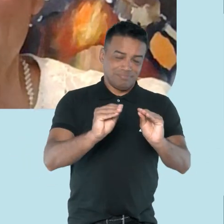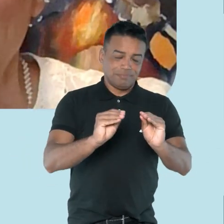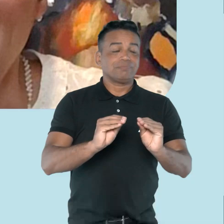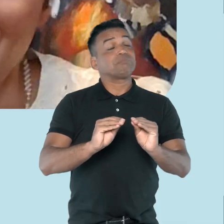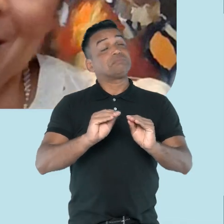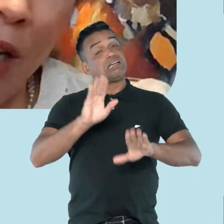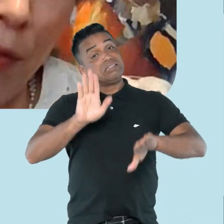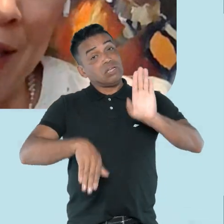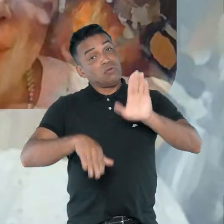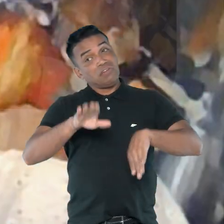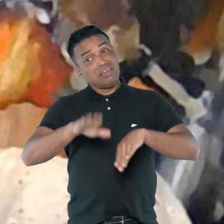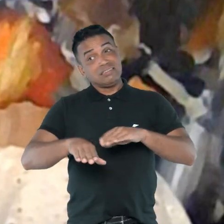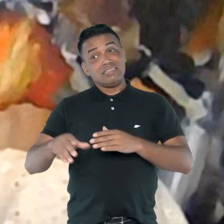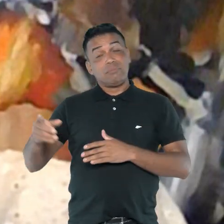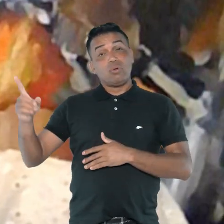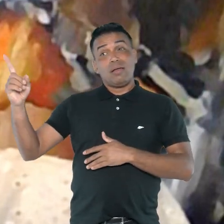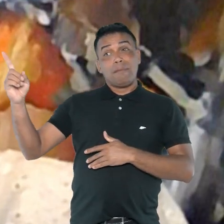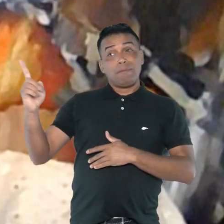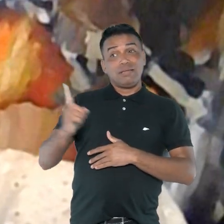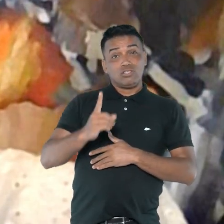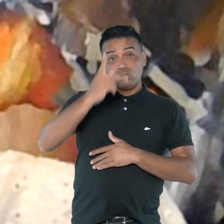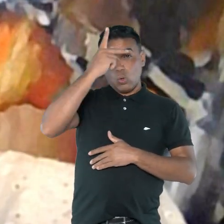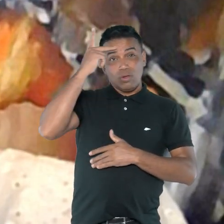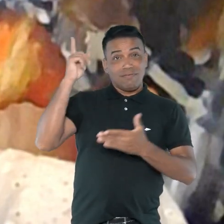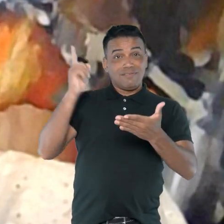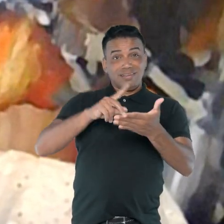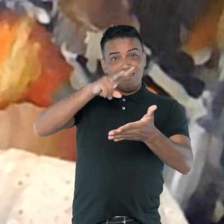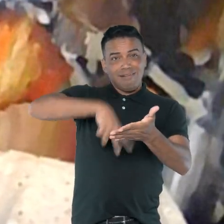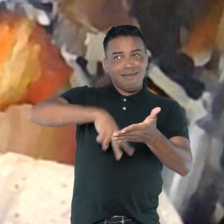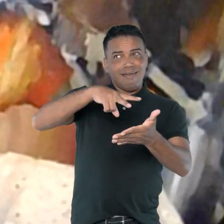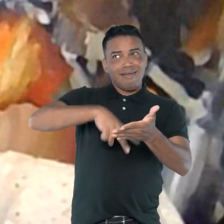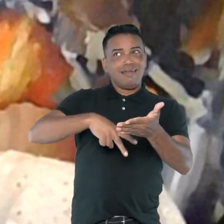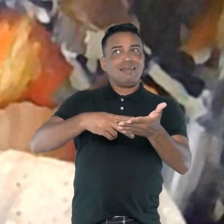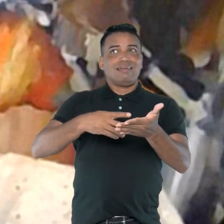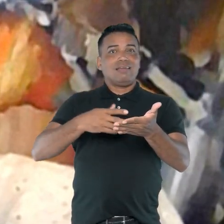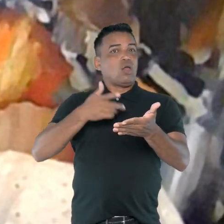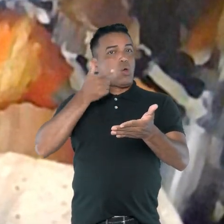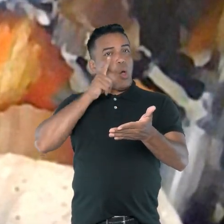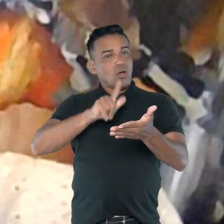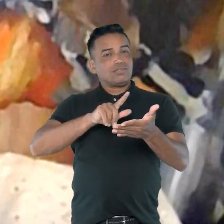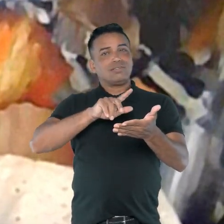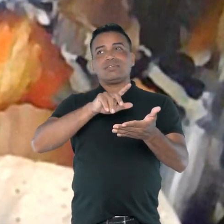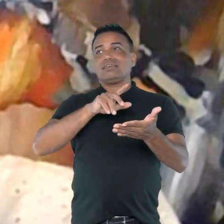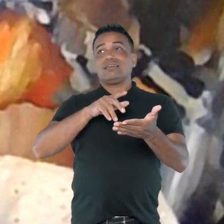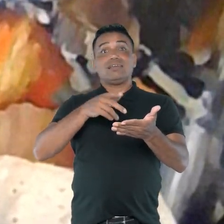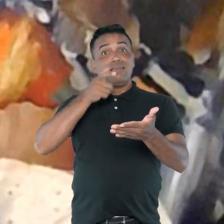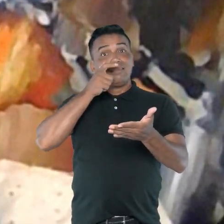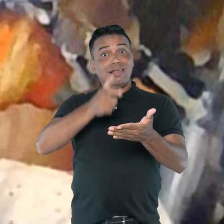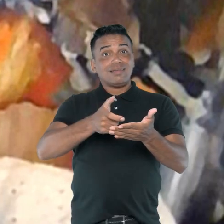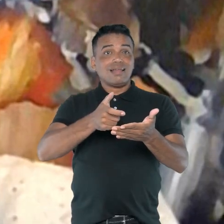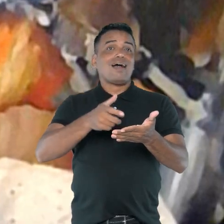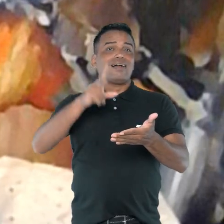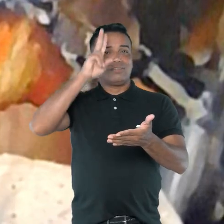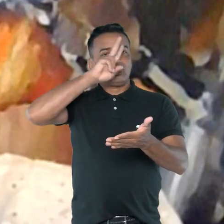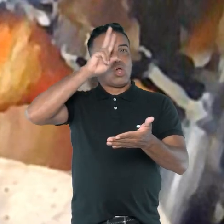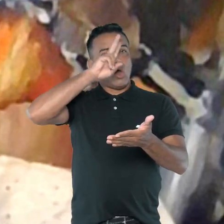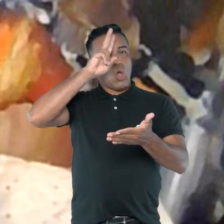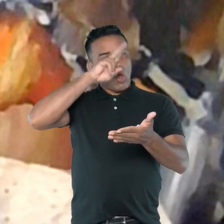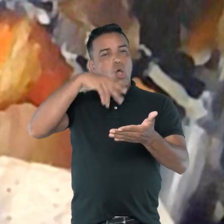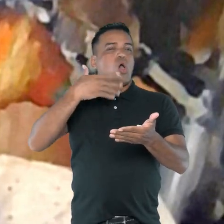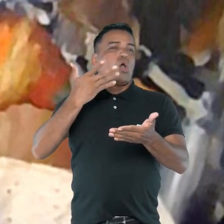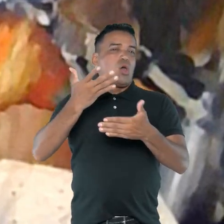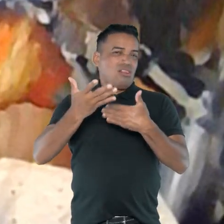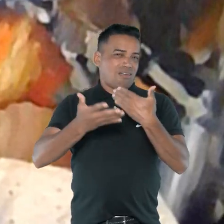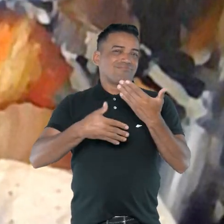para ele e talvez sim conduzir o leitor até o final, assim, ficar uma coisa menos engessada, talvez